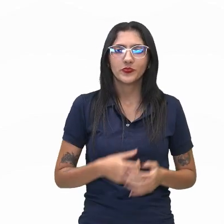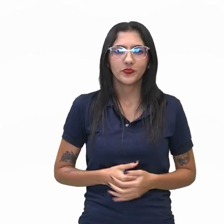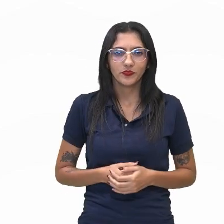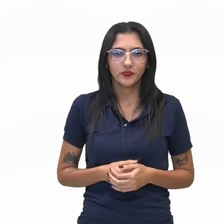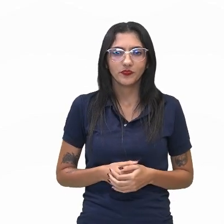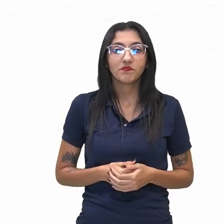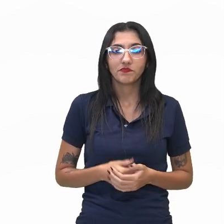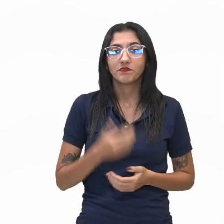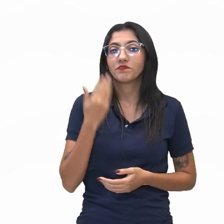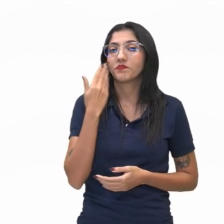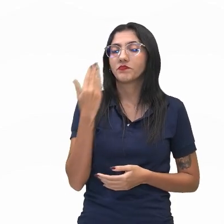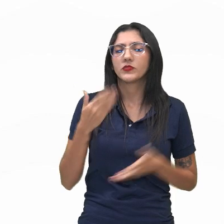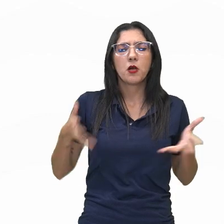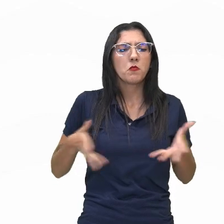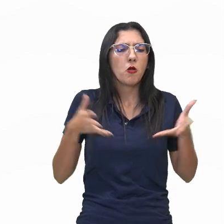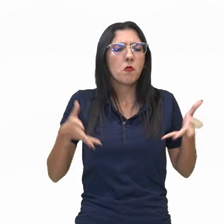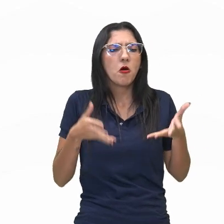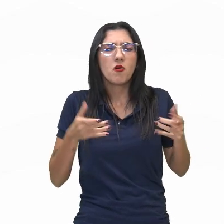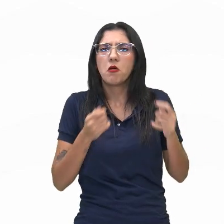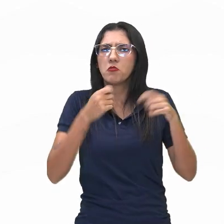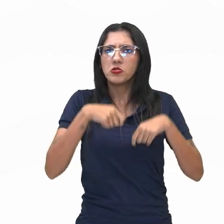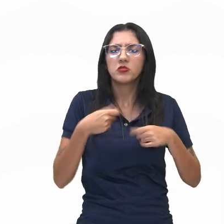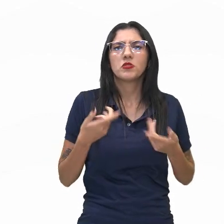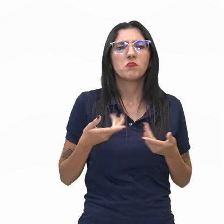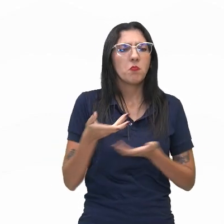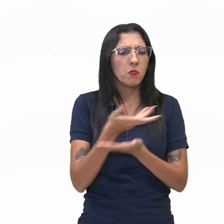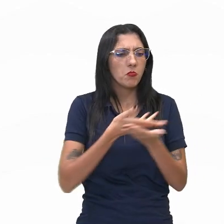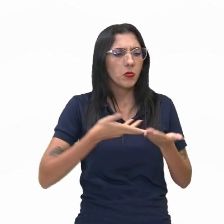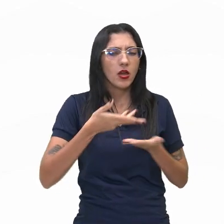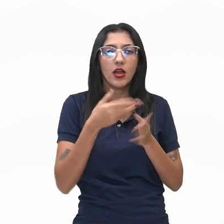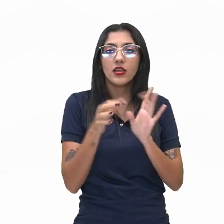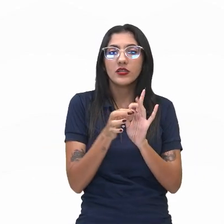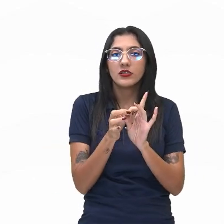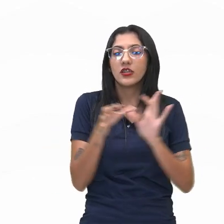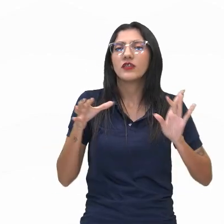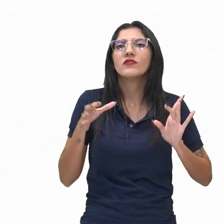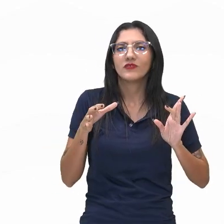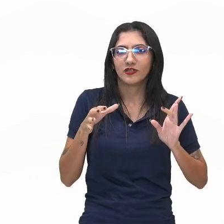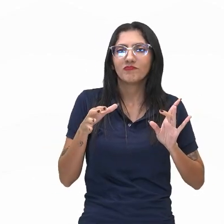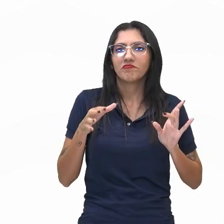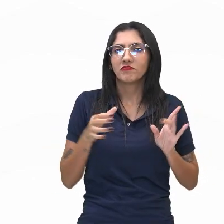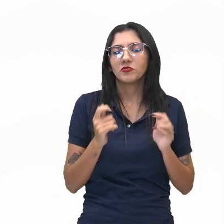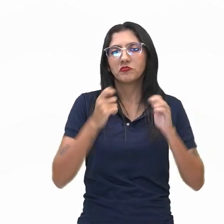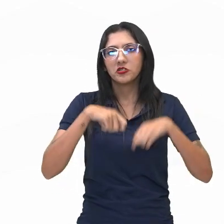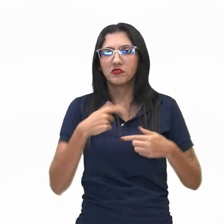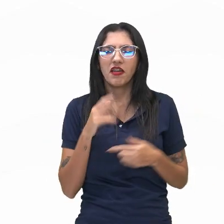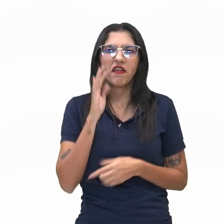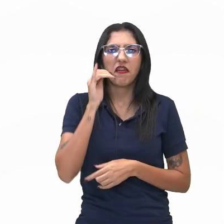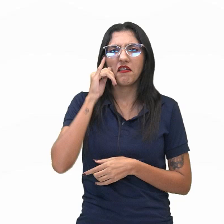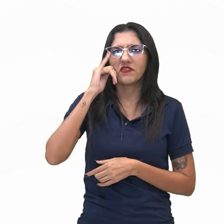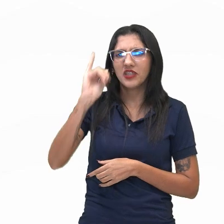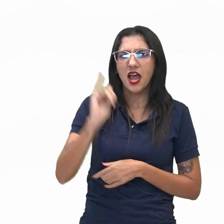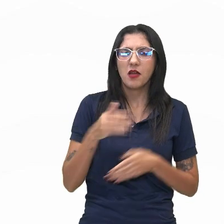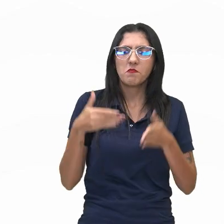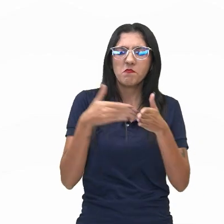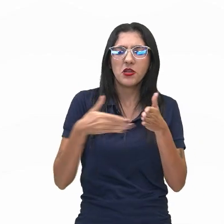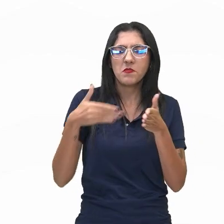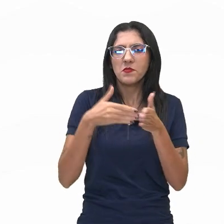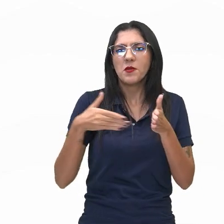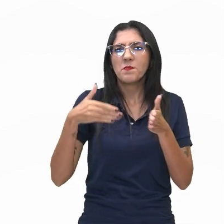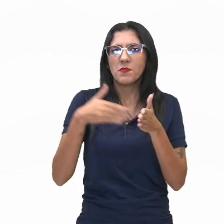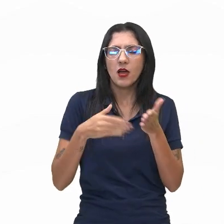né, o livre comércio, onde a OMC ela trabalha para reduzir as barreiras comerciais,